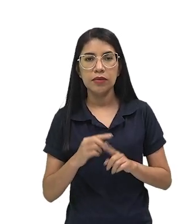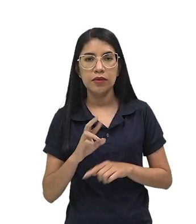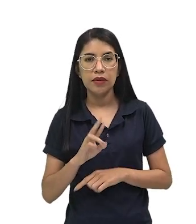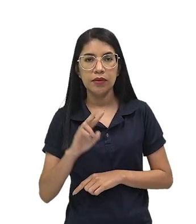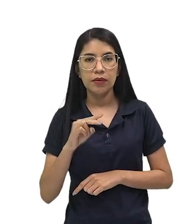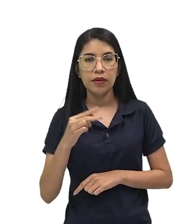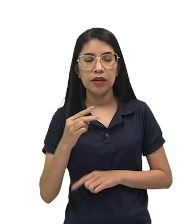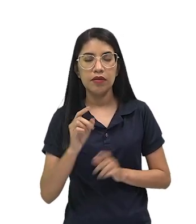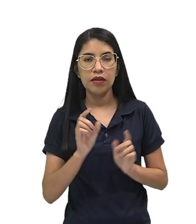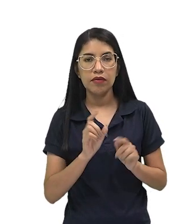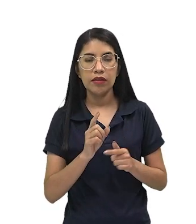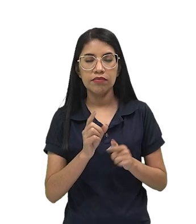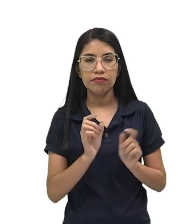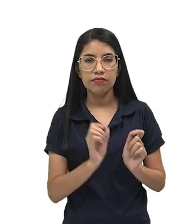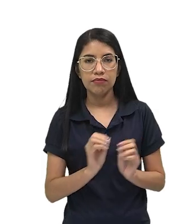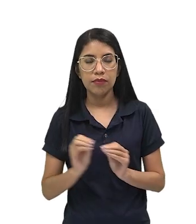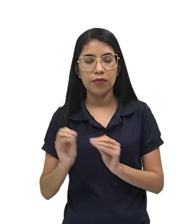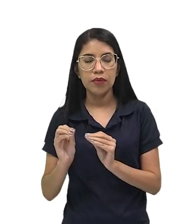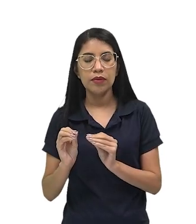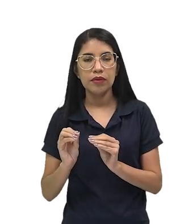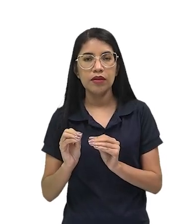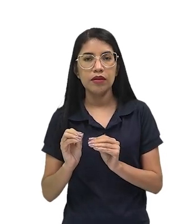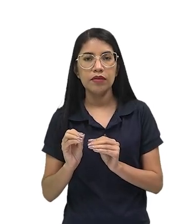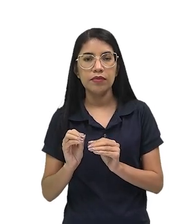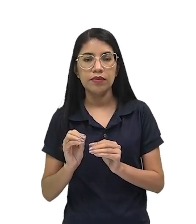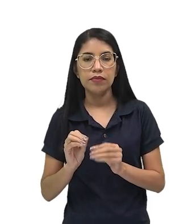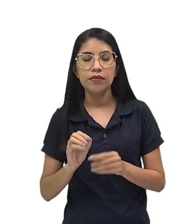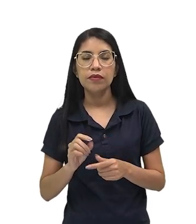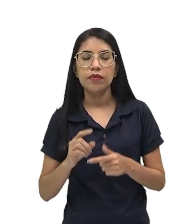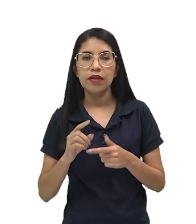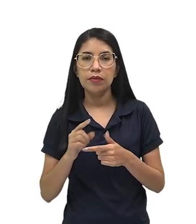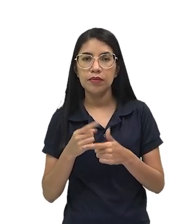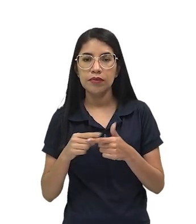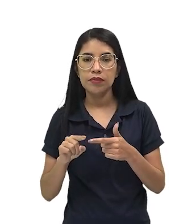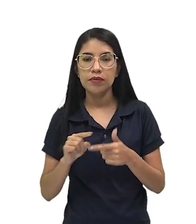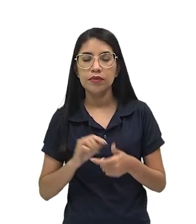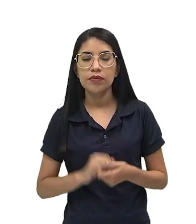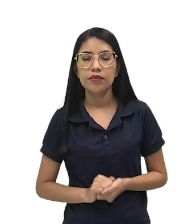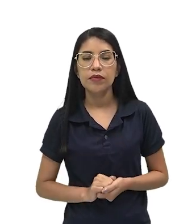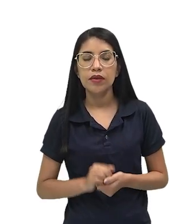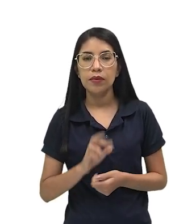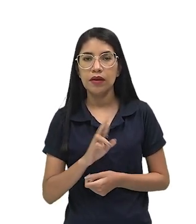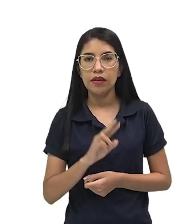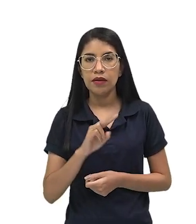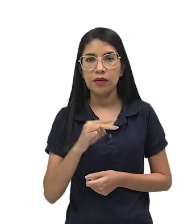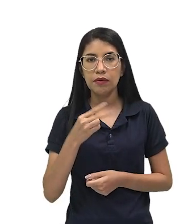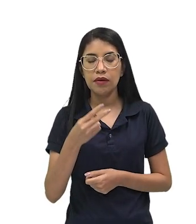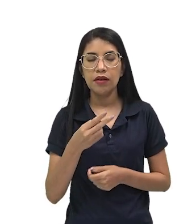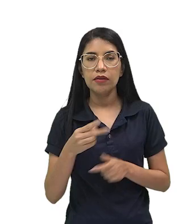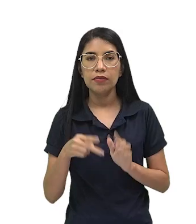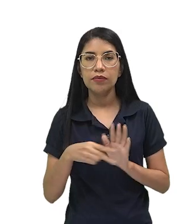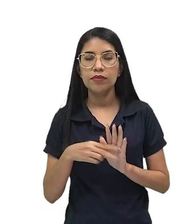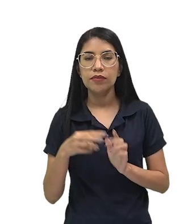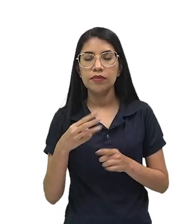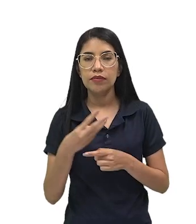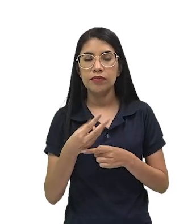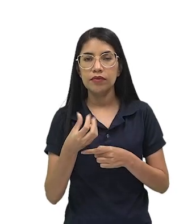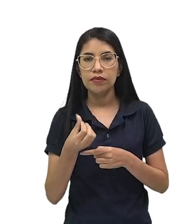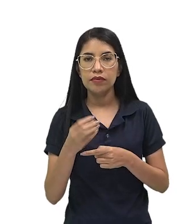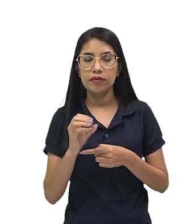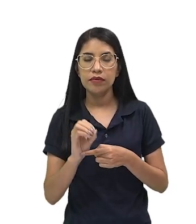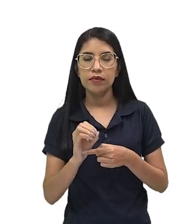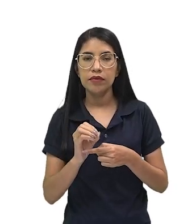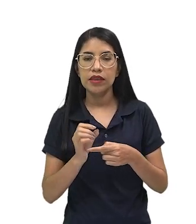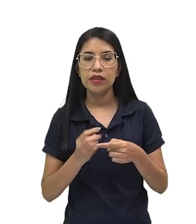vai passar para lá com a operação inversa. Então, R ao quadrado é igual a 360 dividido